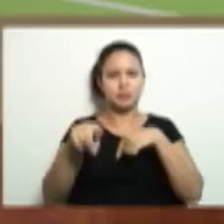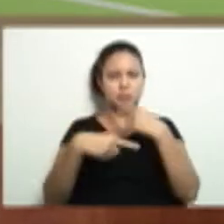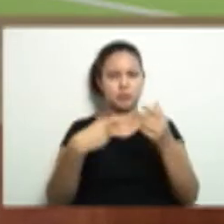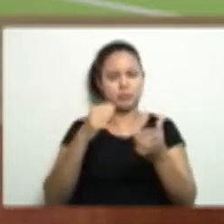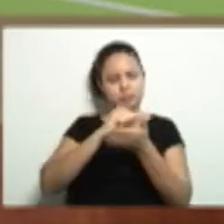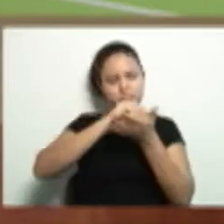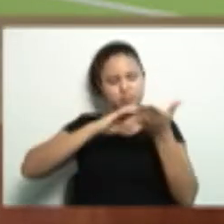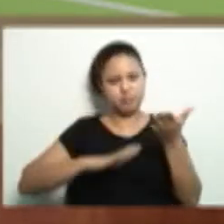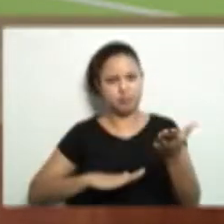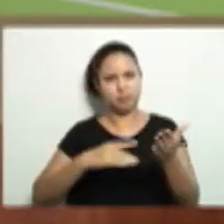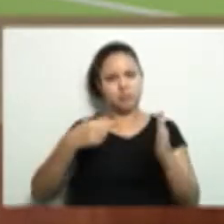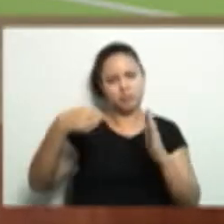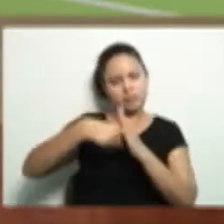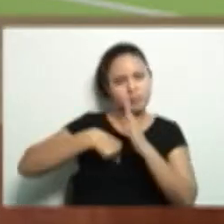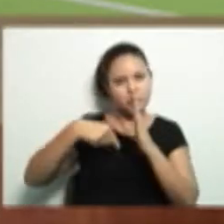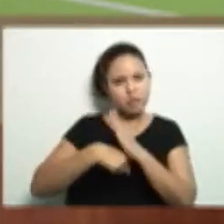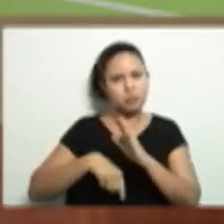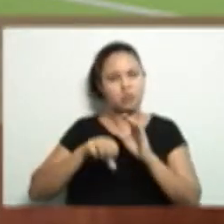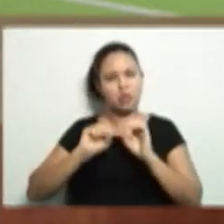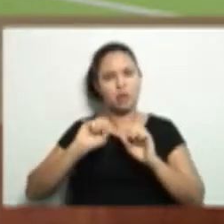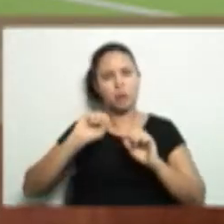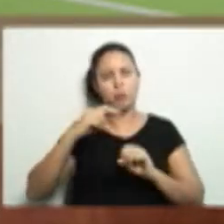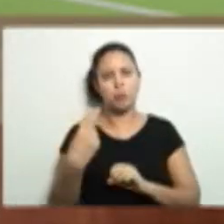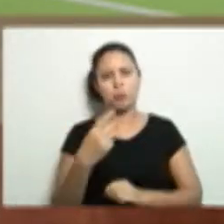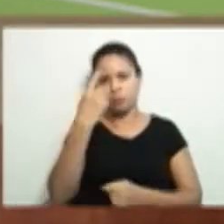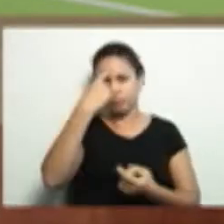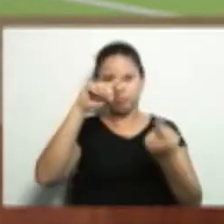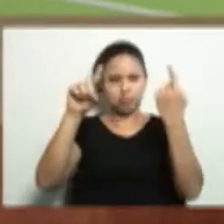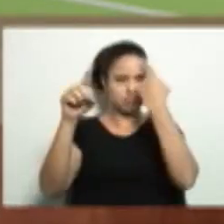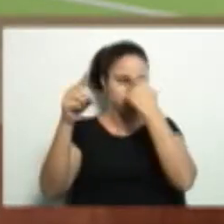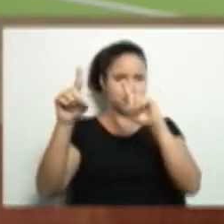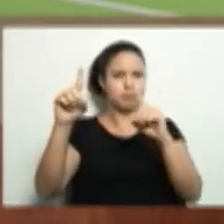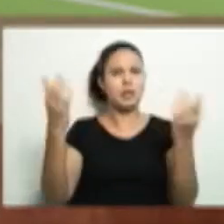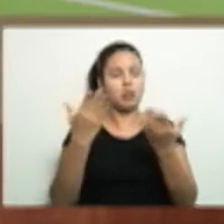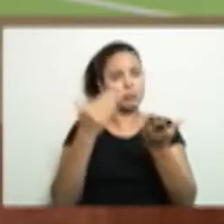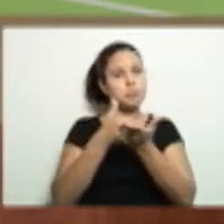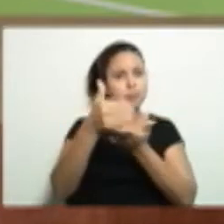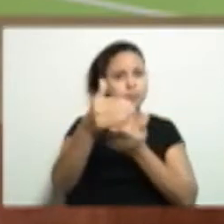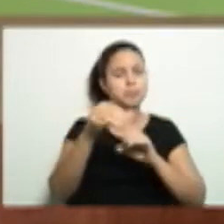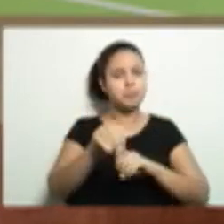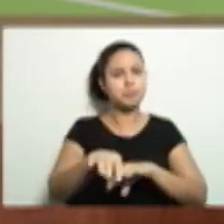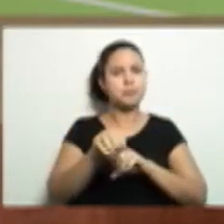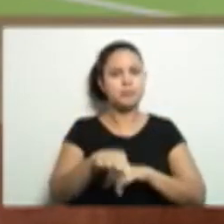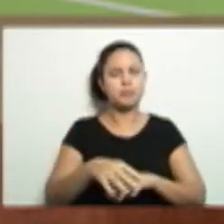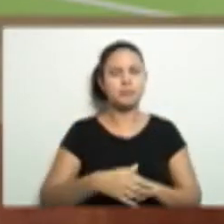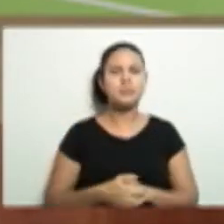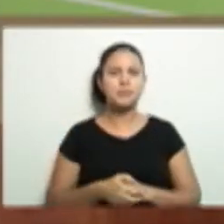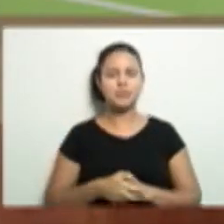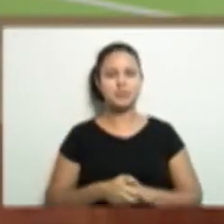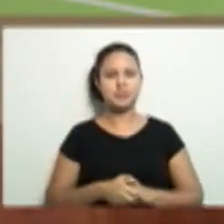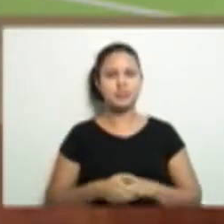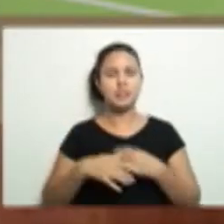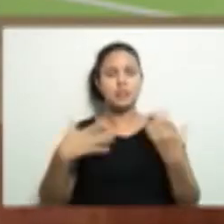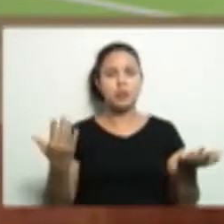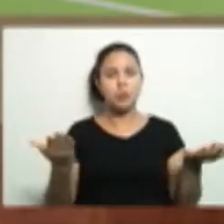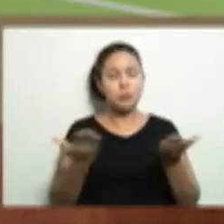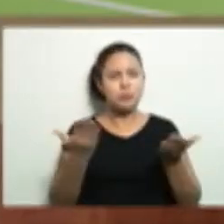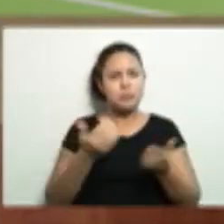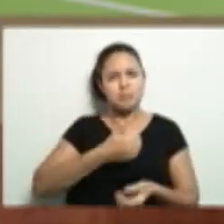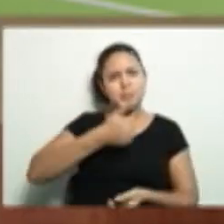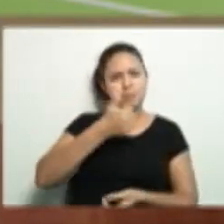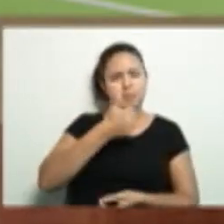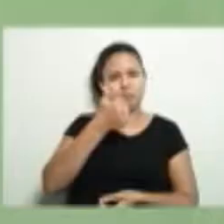ideia que vocês tenham sobre o assunto. Muito obrigado, é um prazer. Vamos à aula. Bom, na nossa primeira aula,